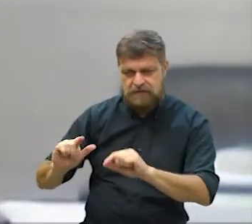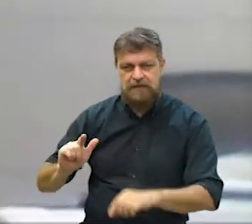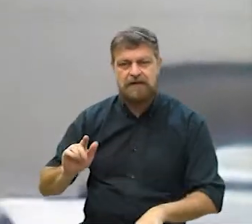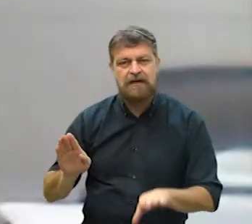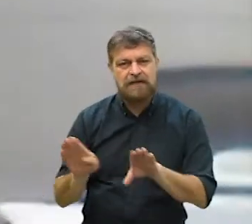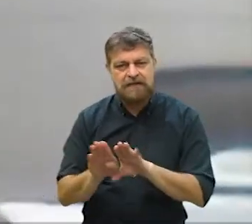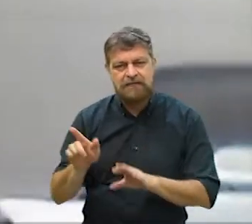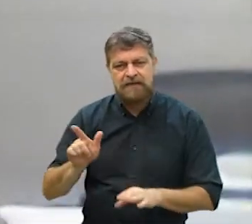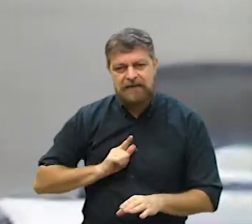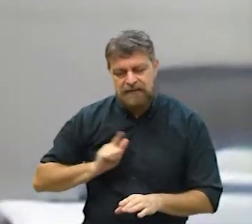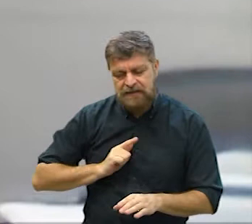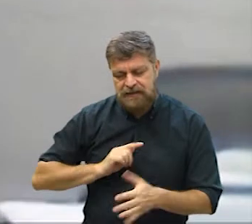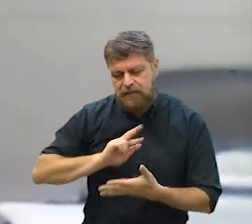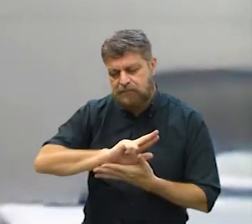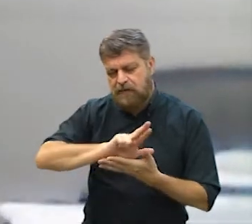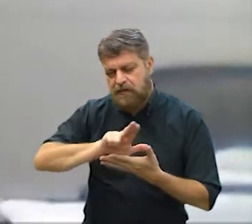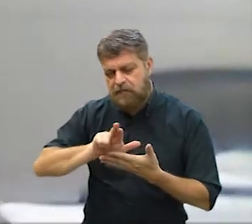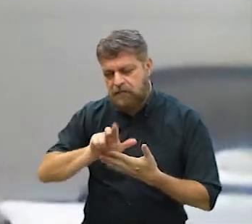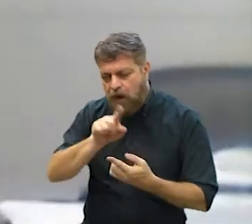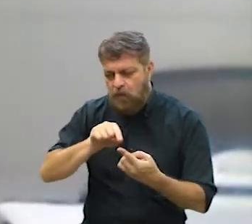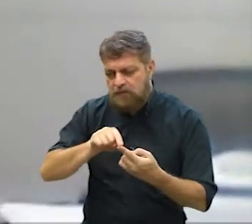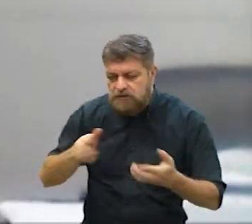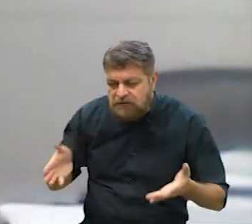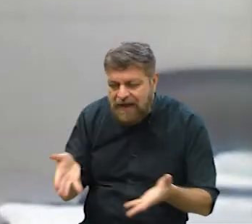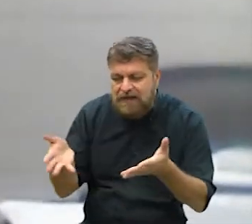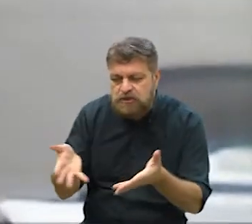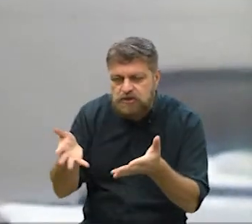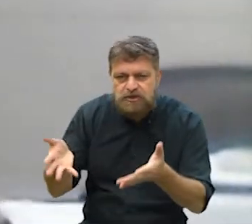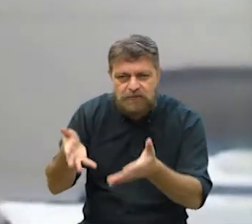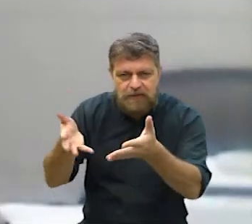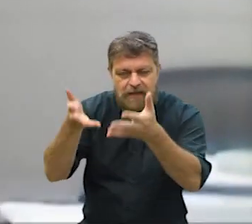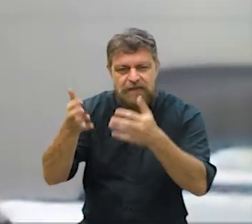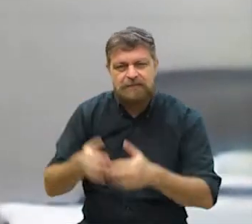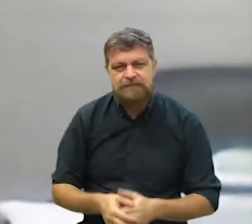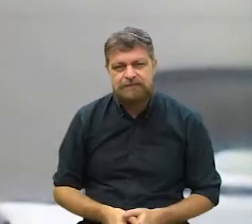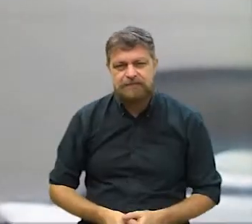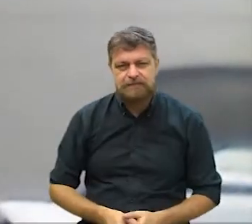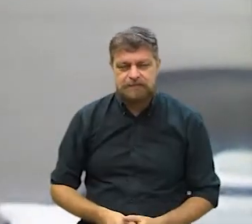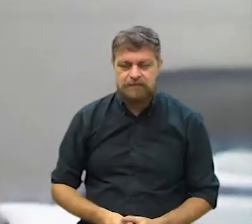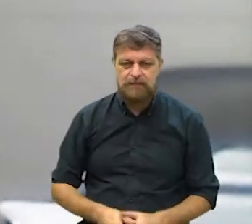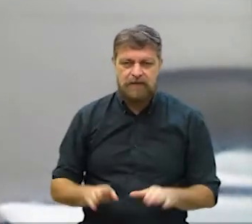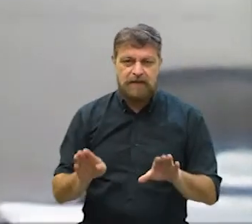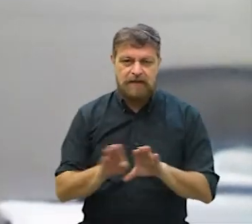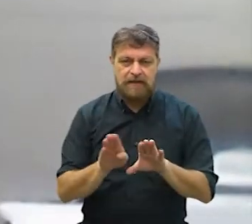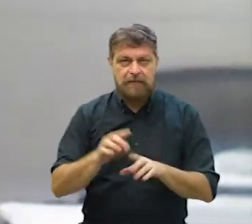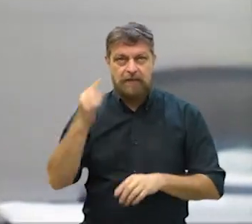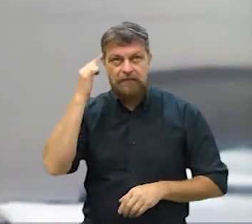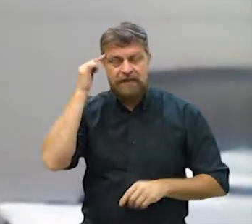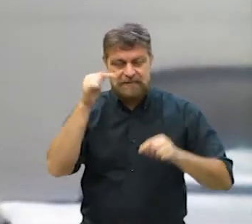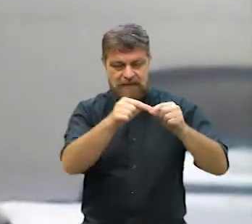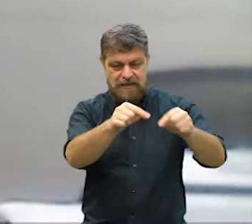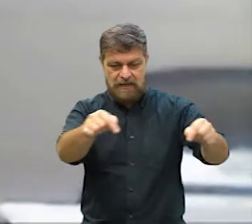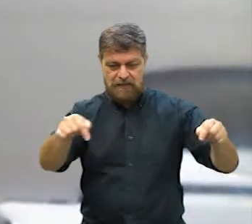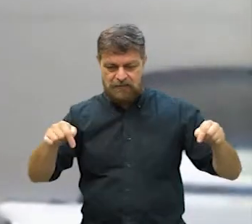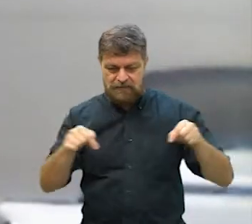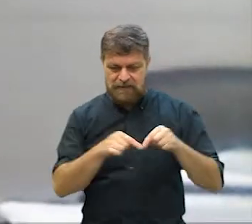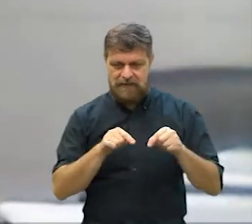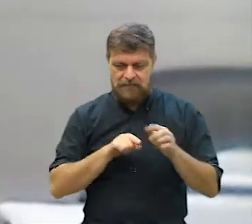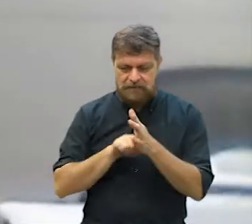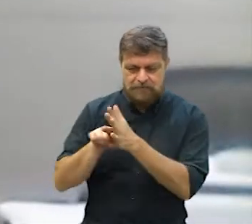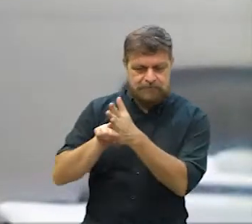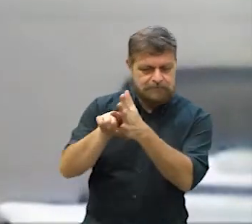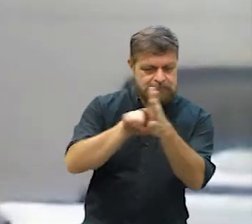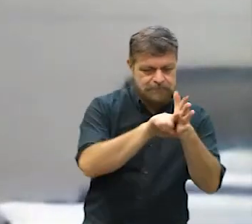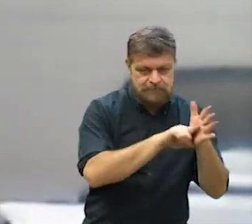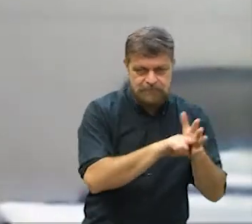de coisas, viu, que vai estimular muito, muito, né? E sem falar no terreno, nós já